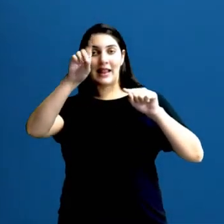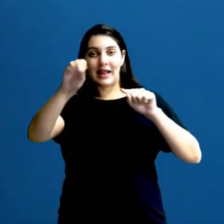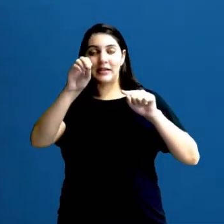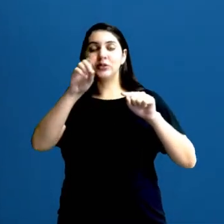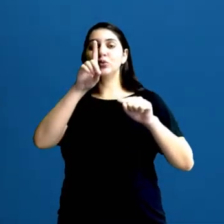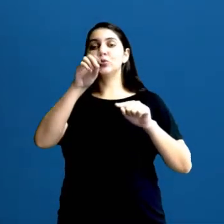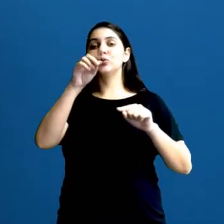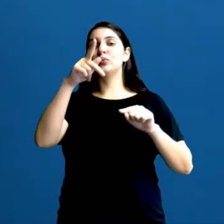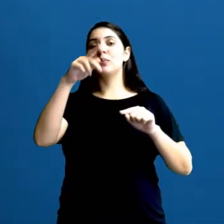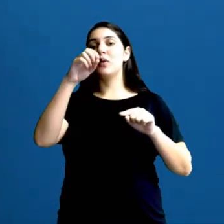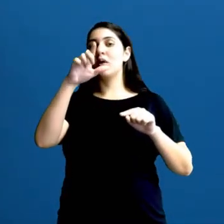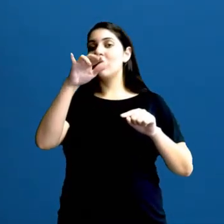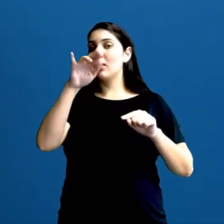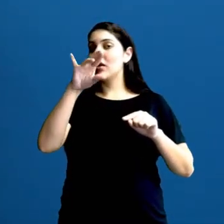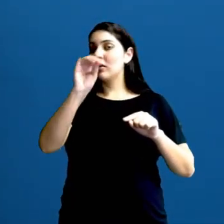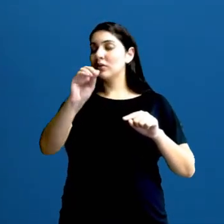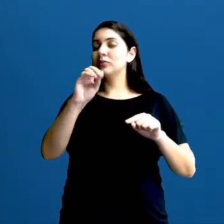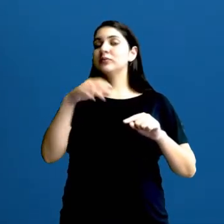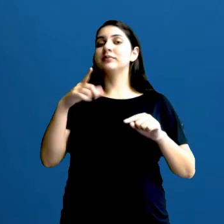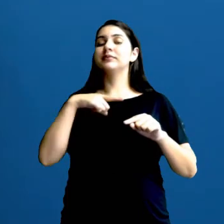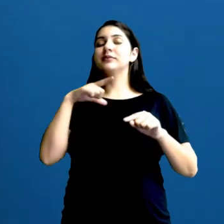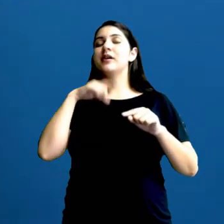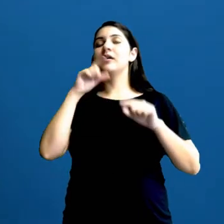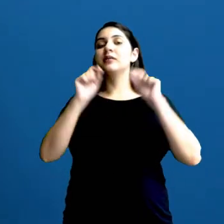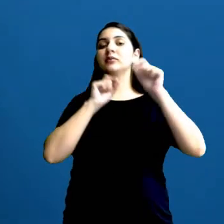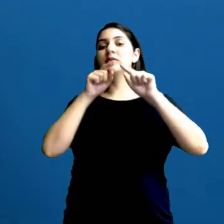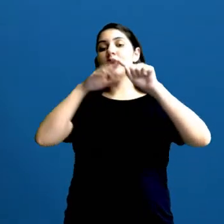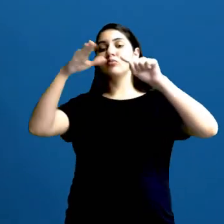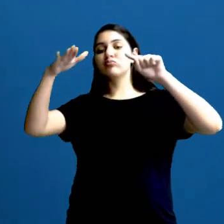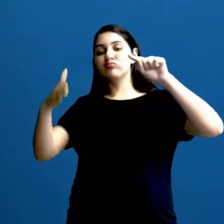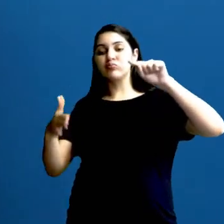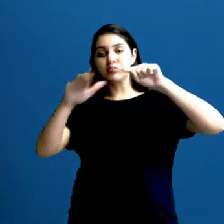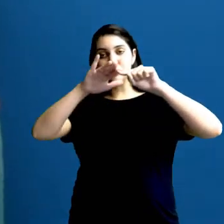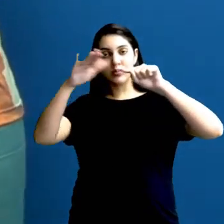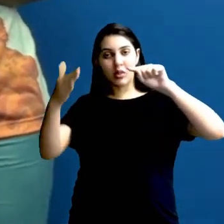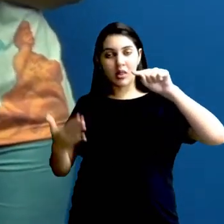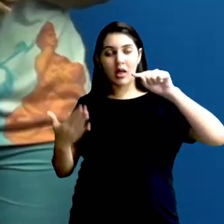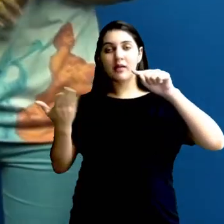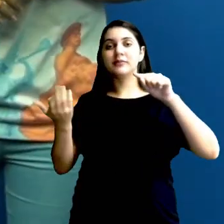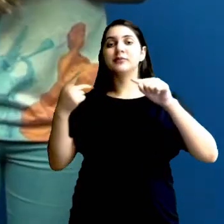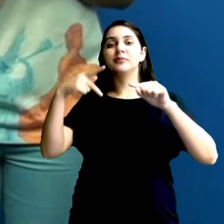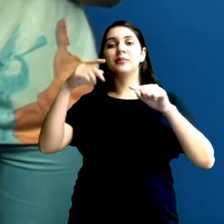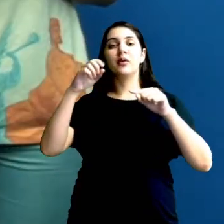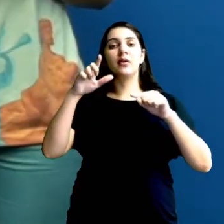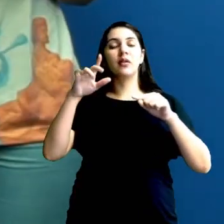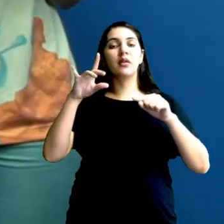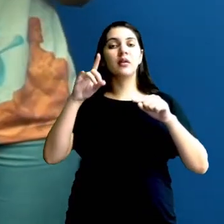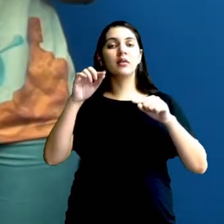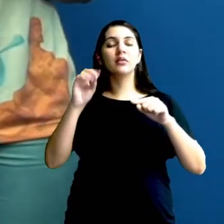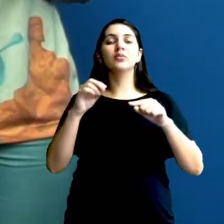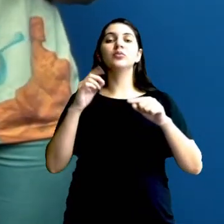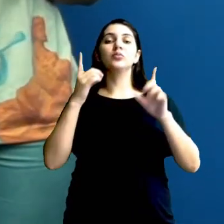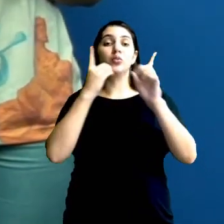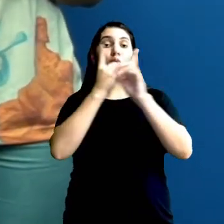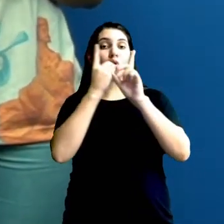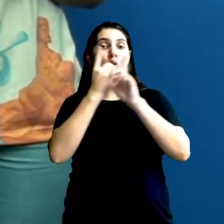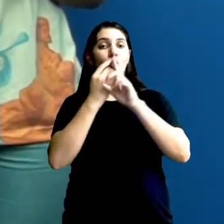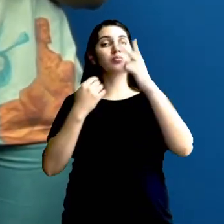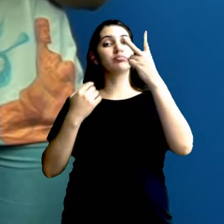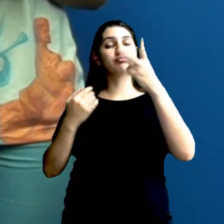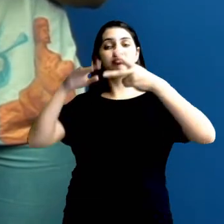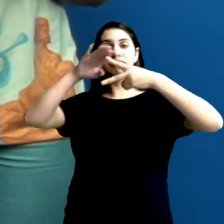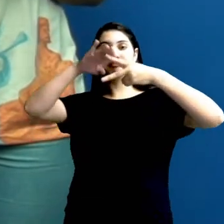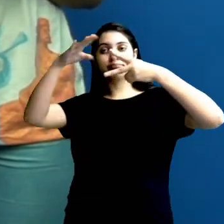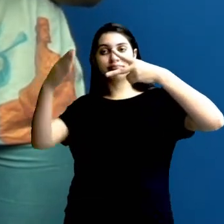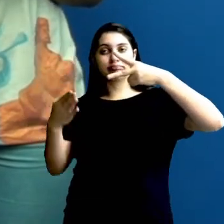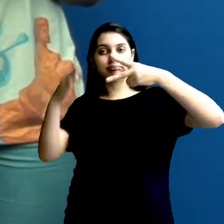aqui, eu tenho os lados do polígono. O encontro de dois